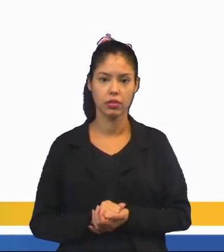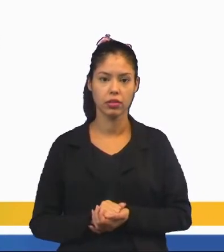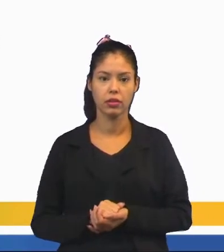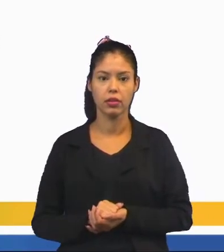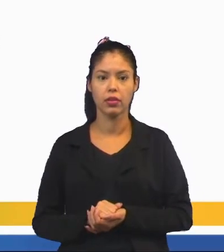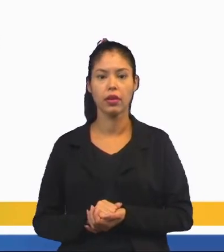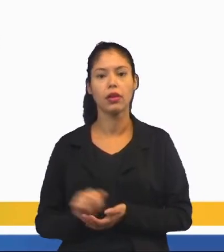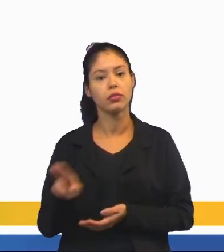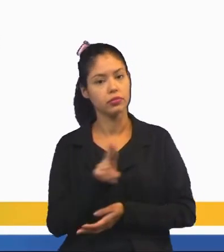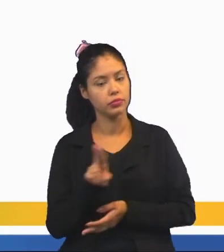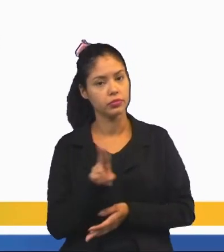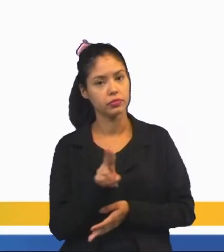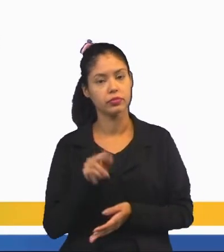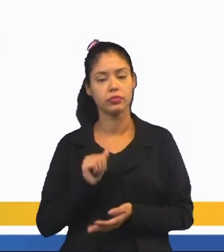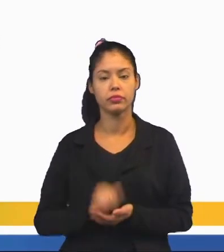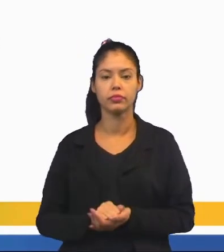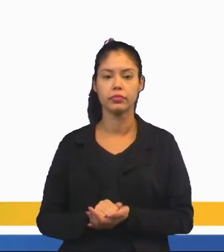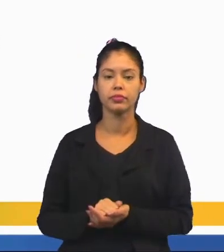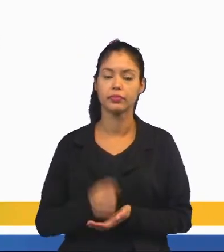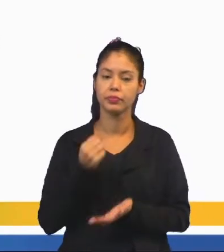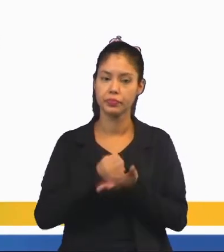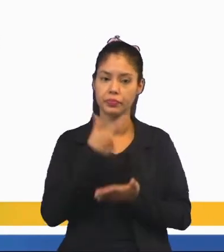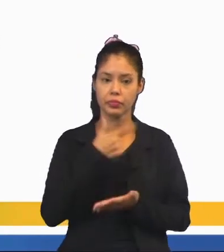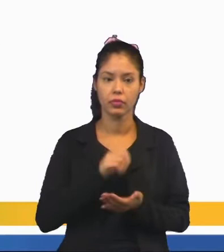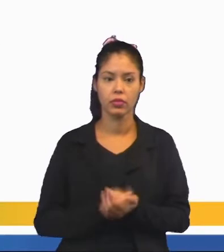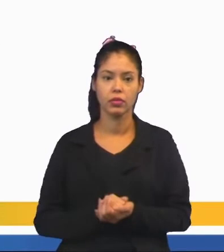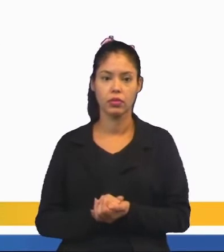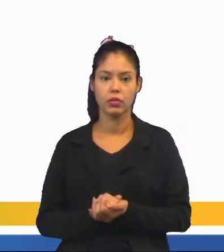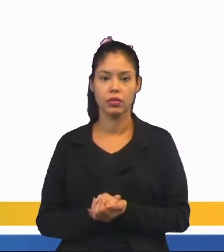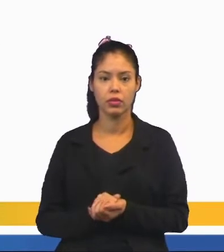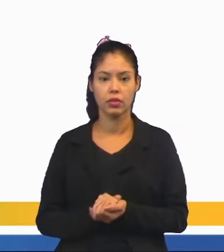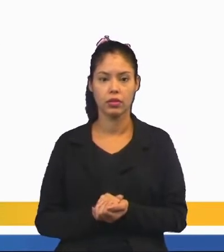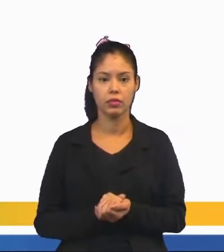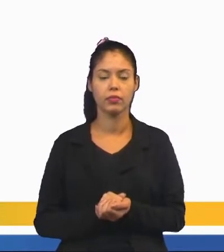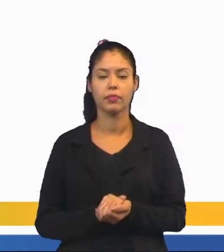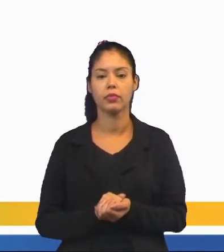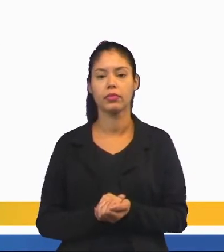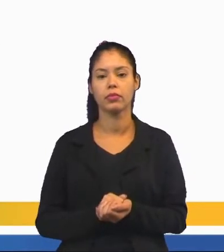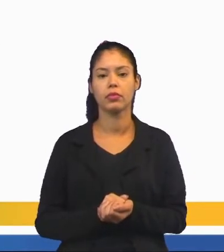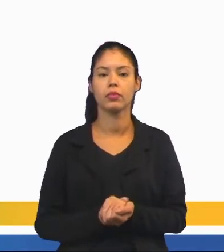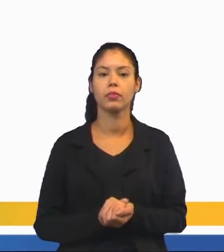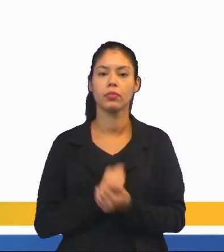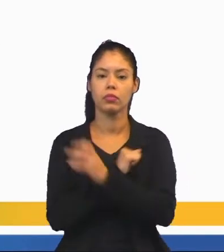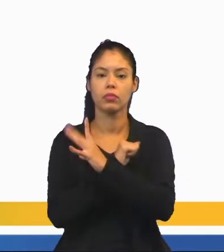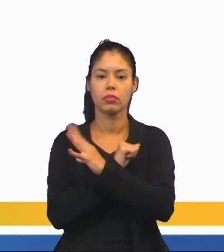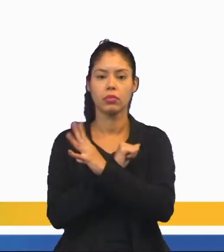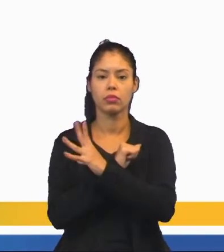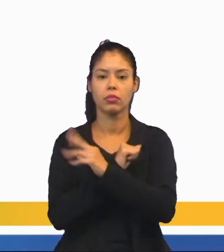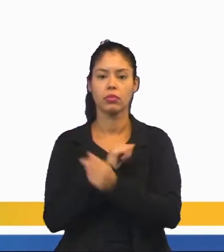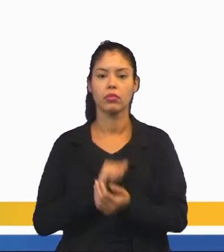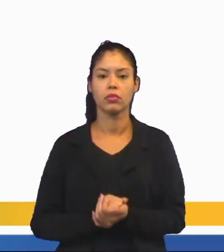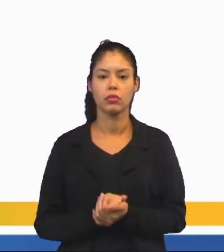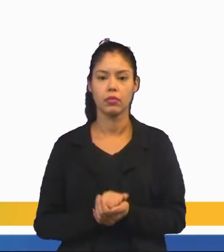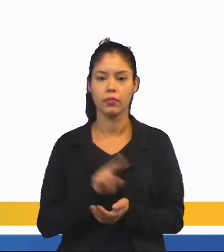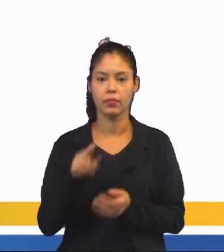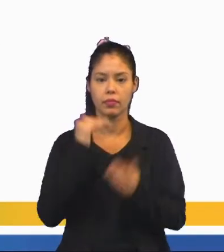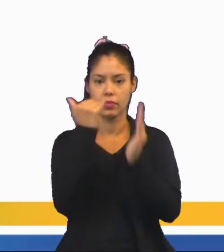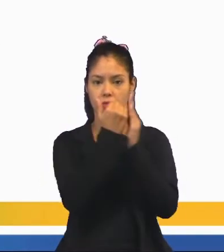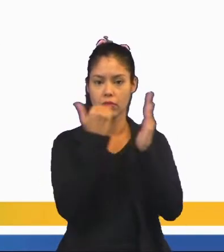podofloxatina, que eu acho que é o nome do remédio, e ambulatoriais, ácido,